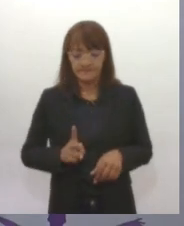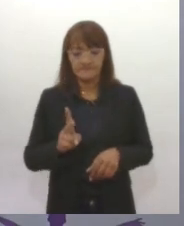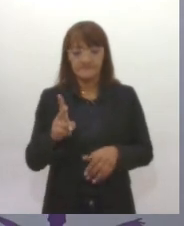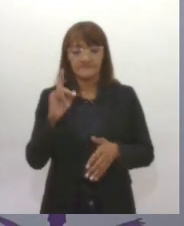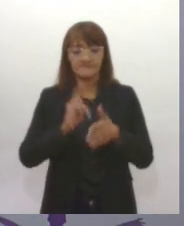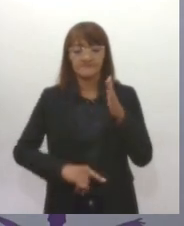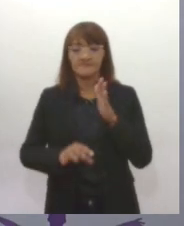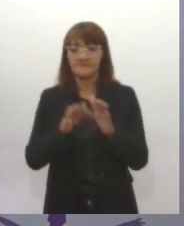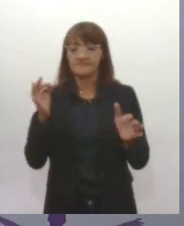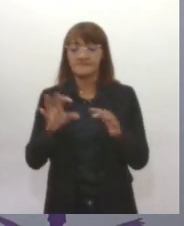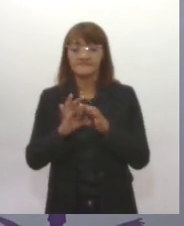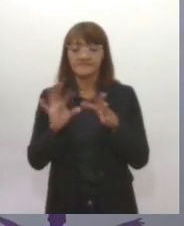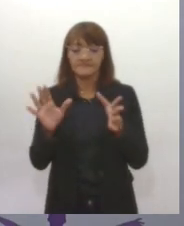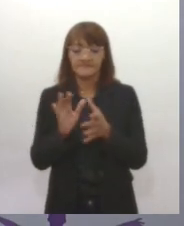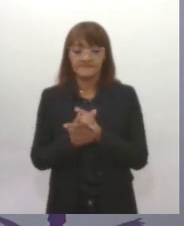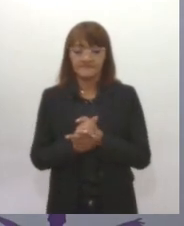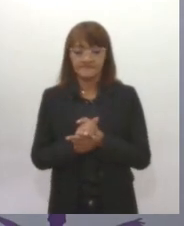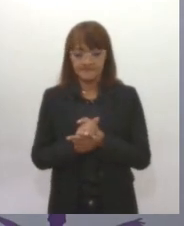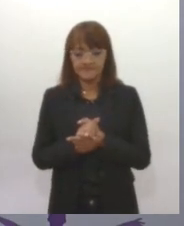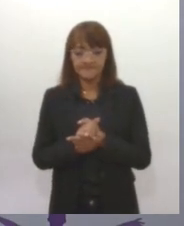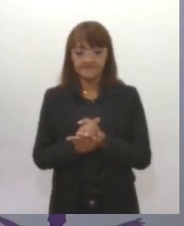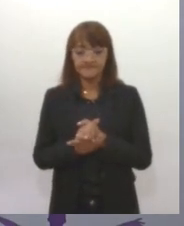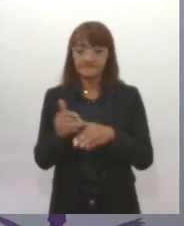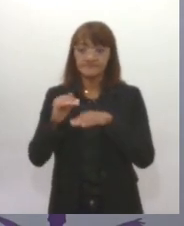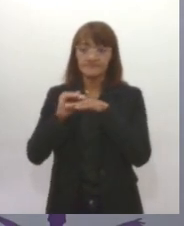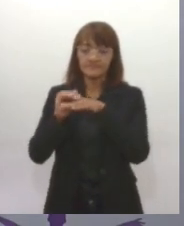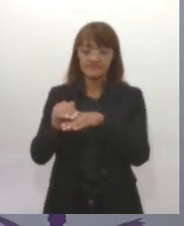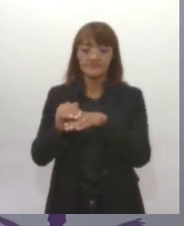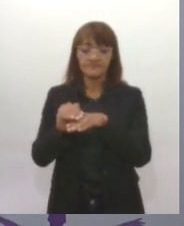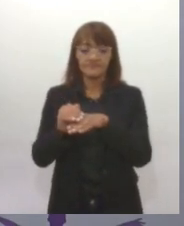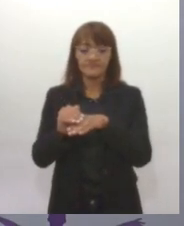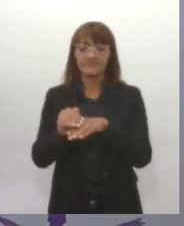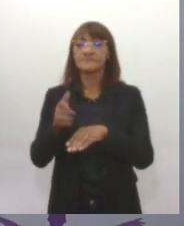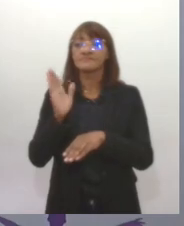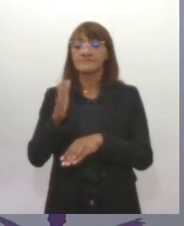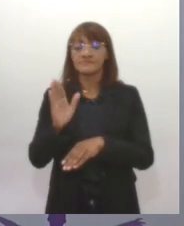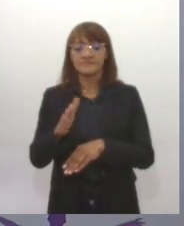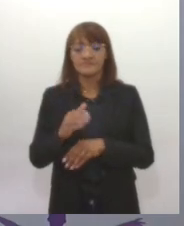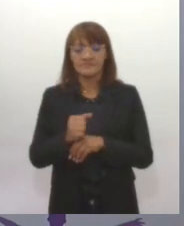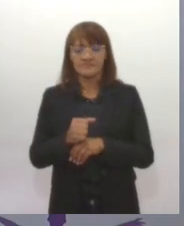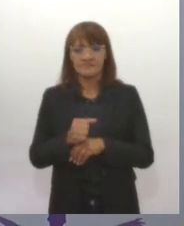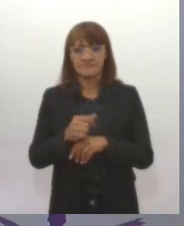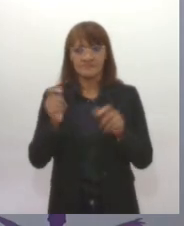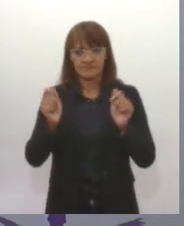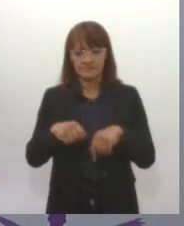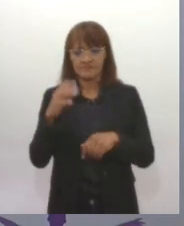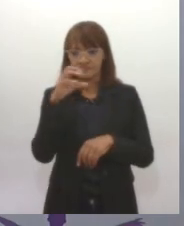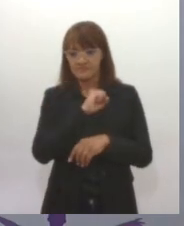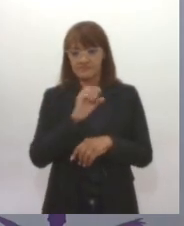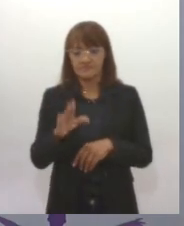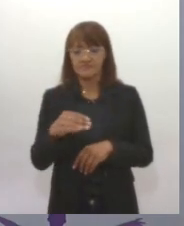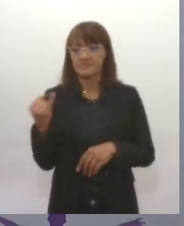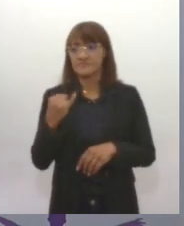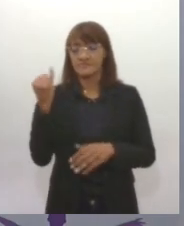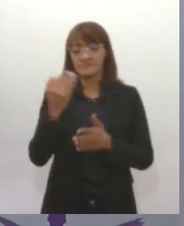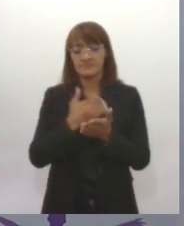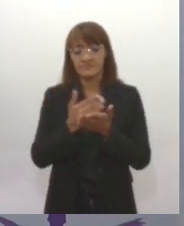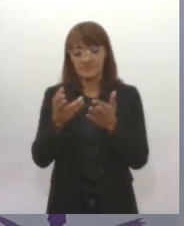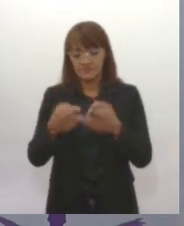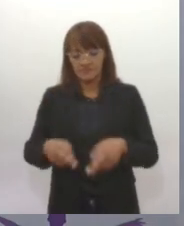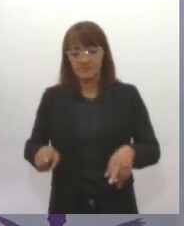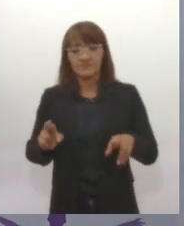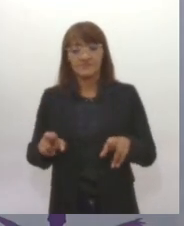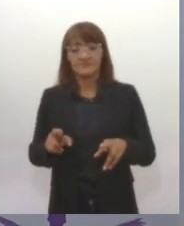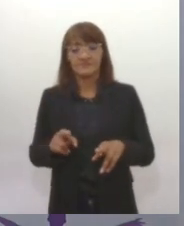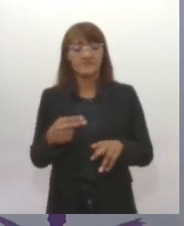eu frisei aí, né, pedimos, né, celeridade, né, para que essa obra tão importante seja logo solucionada, porque agora nosso maior